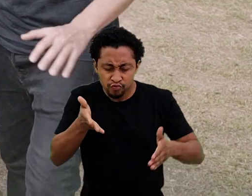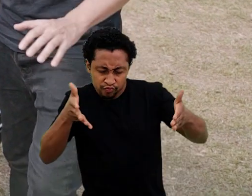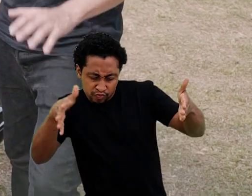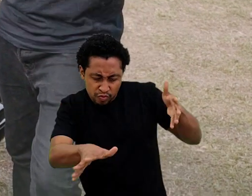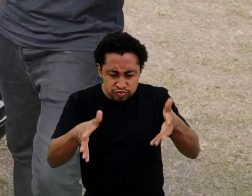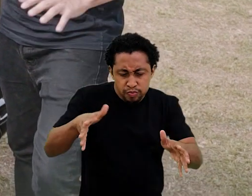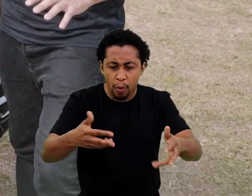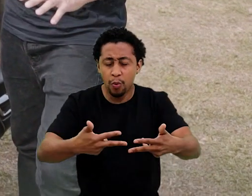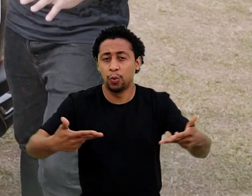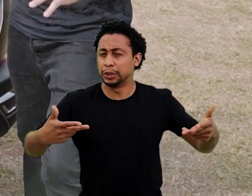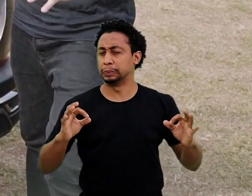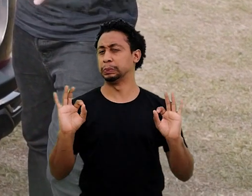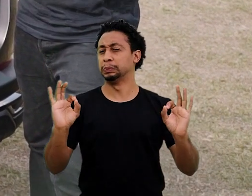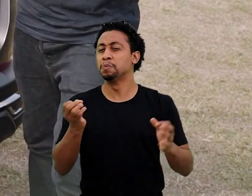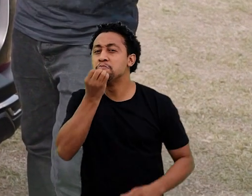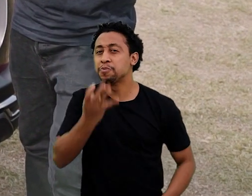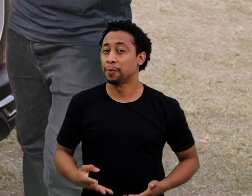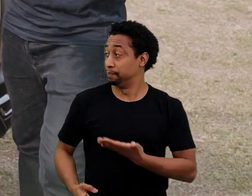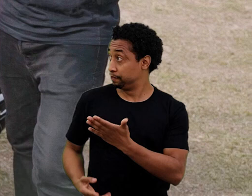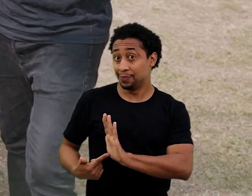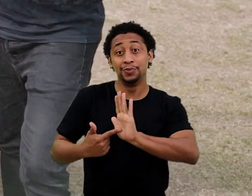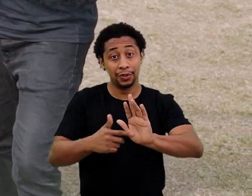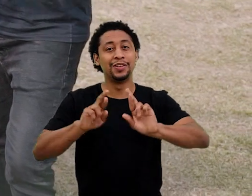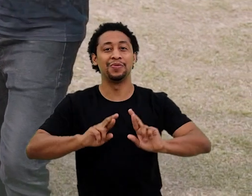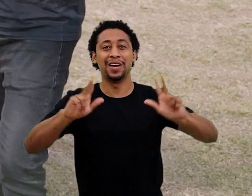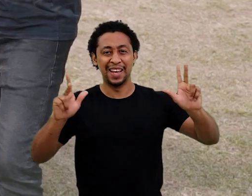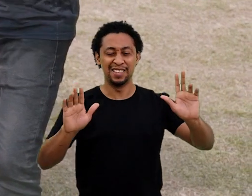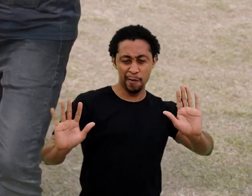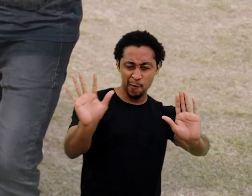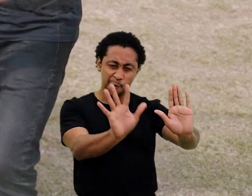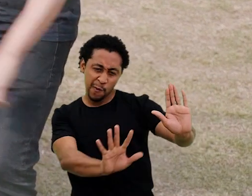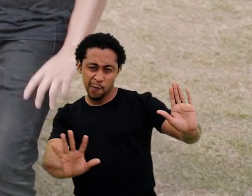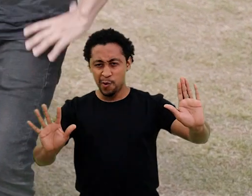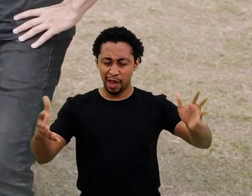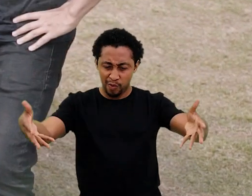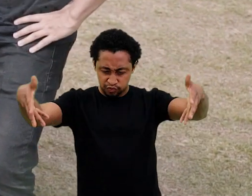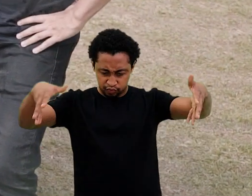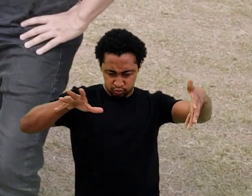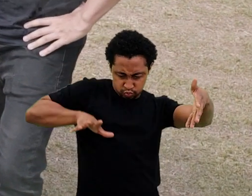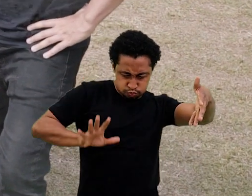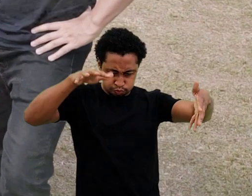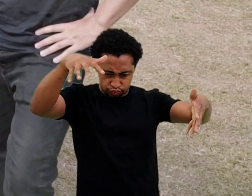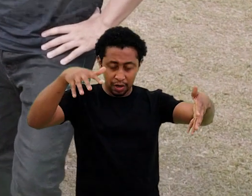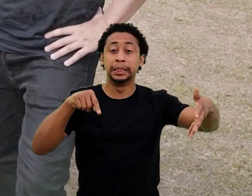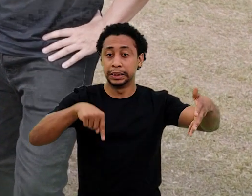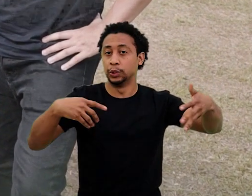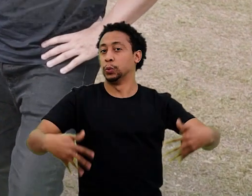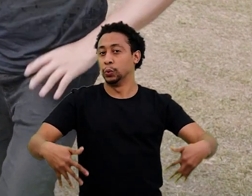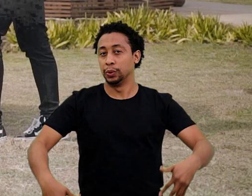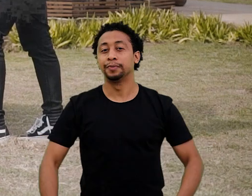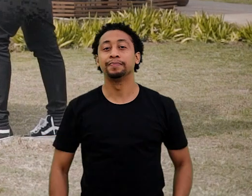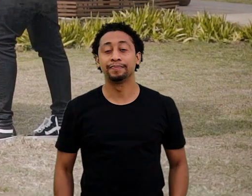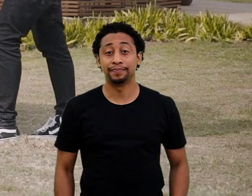sem dúvida, ficou algo espetacular. Então, é um grande diferencial, não só de design, mas que também possibilitou se explorar toda essa parte de